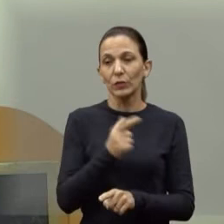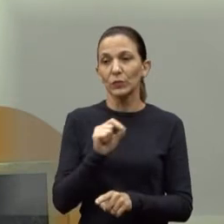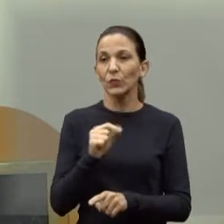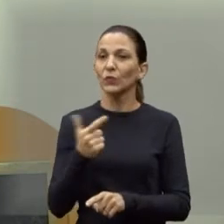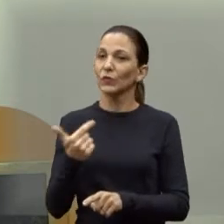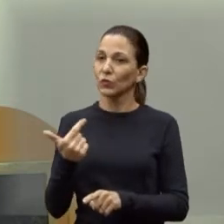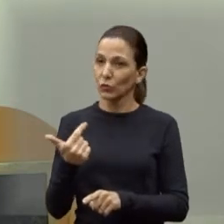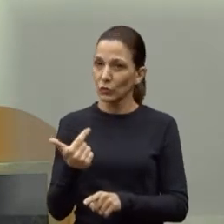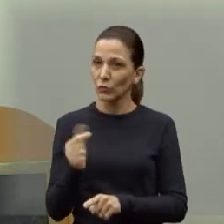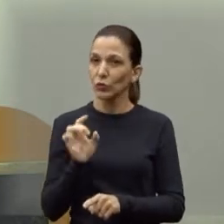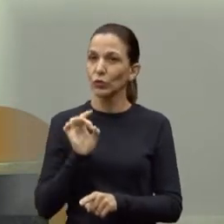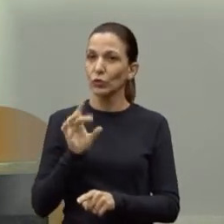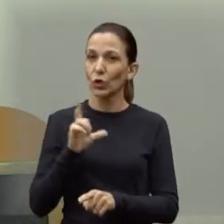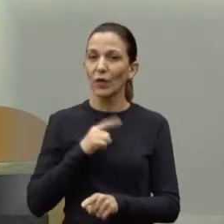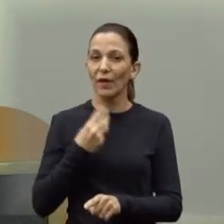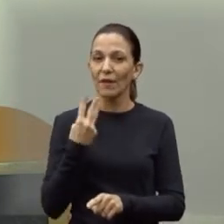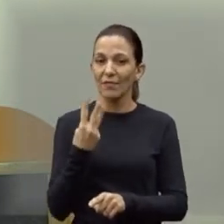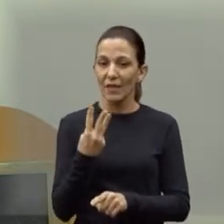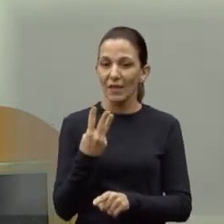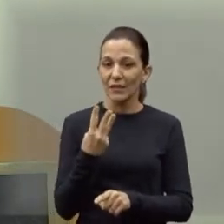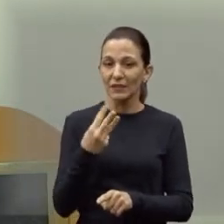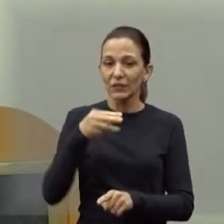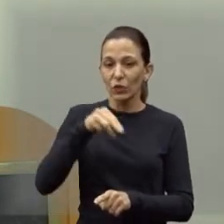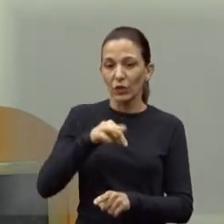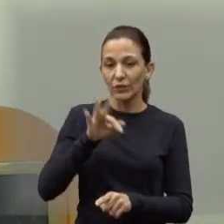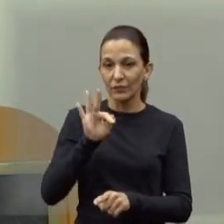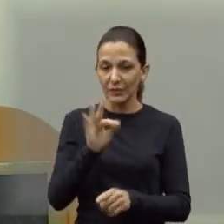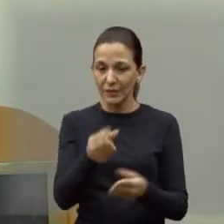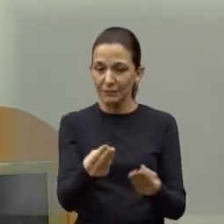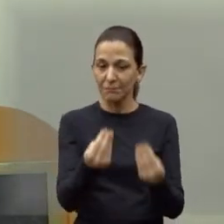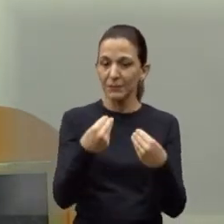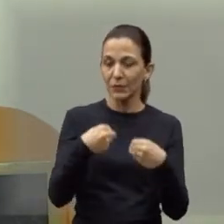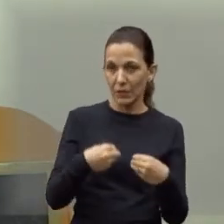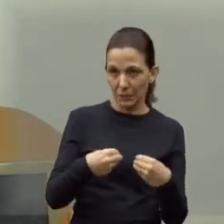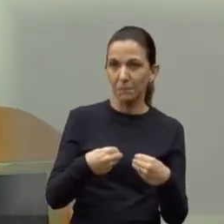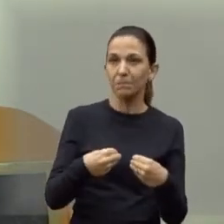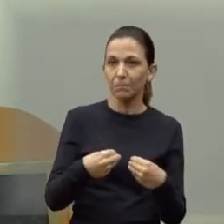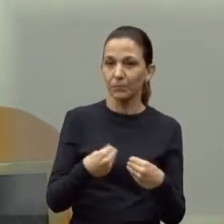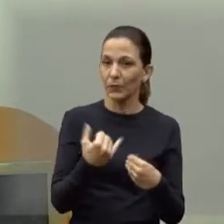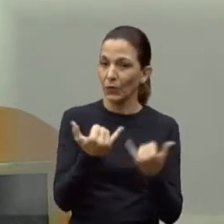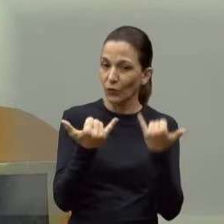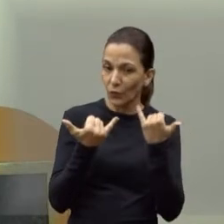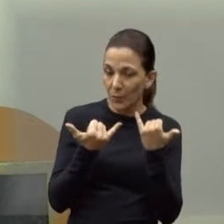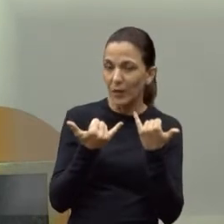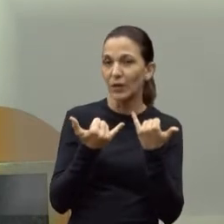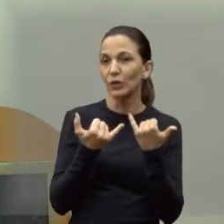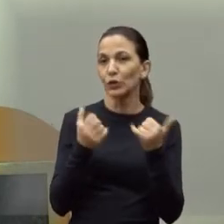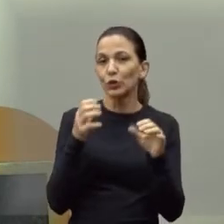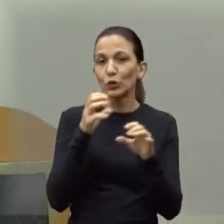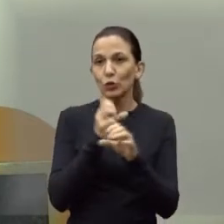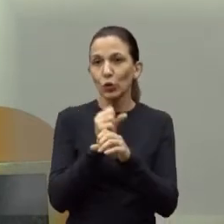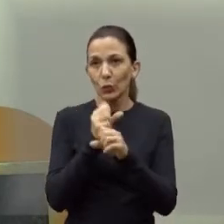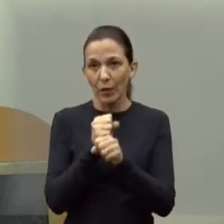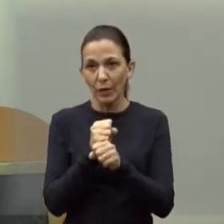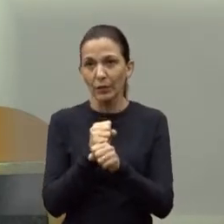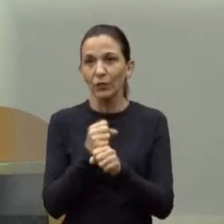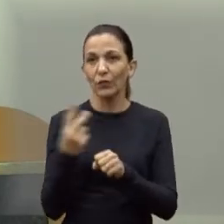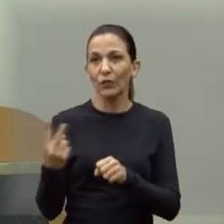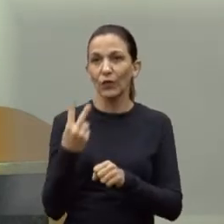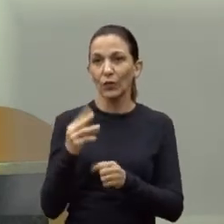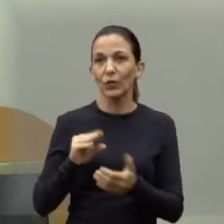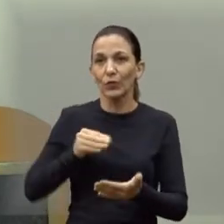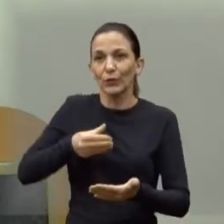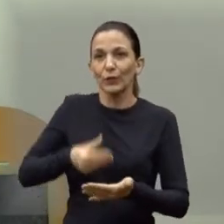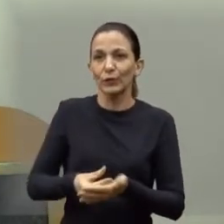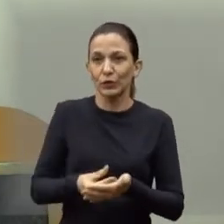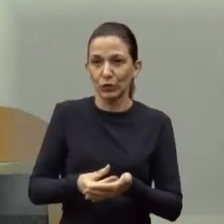2022. Apenas 3 notas fiscais foram nos mandadas como informação, que juntas somavam o valor